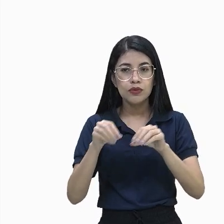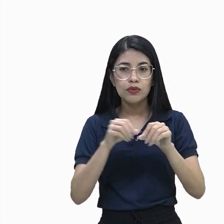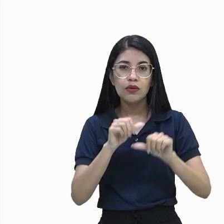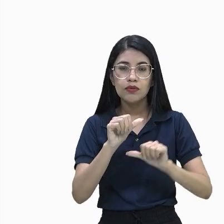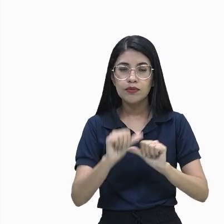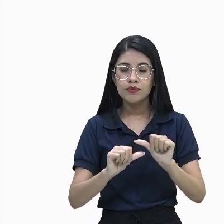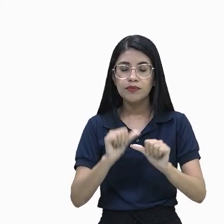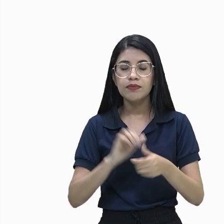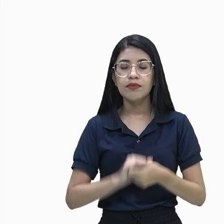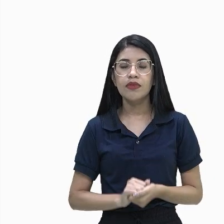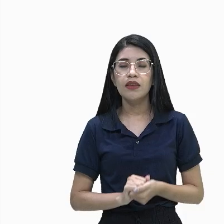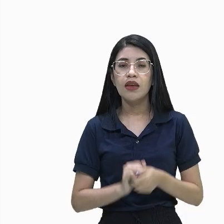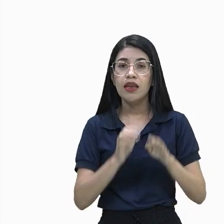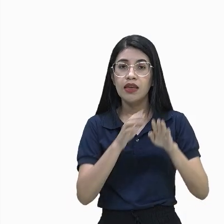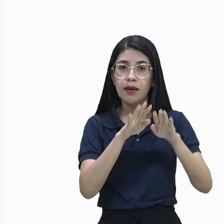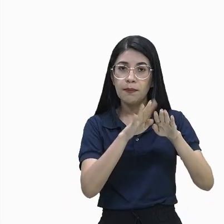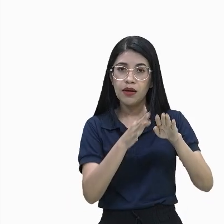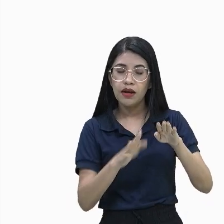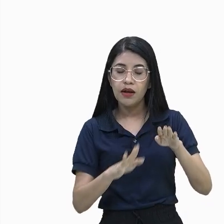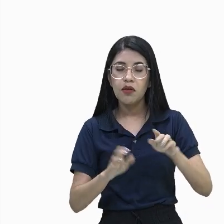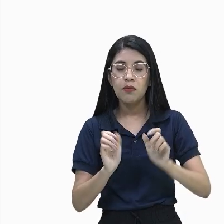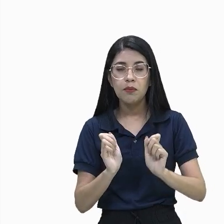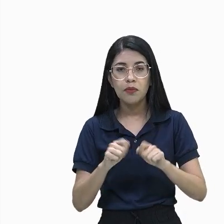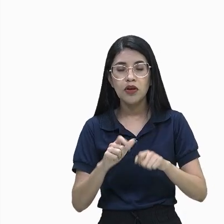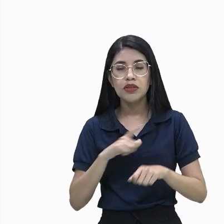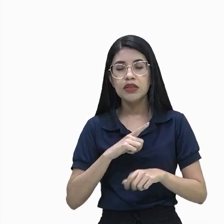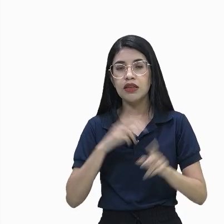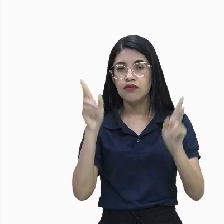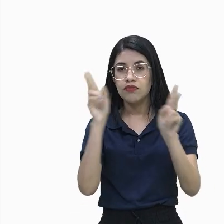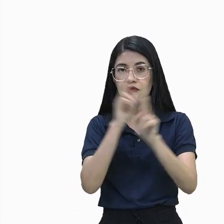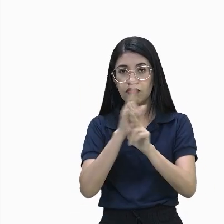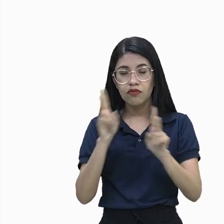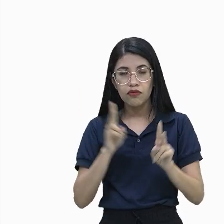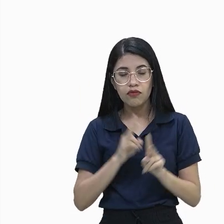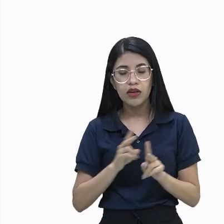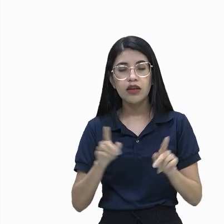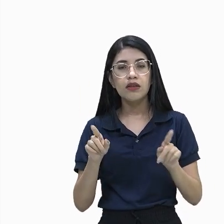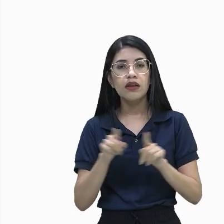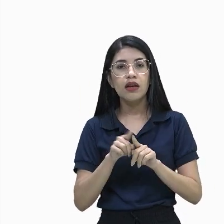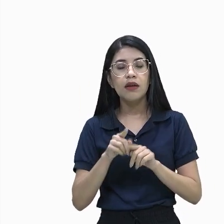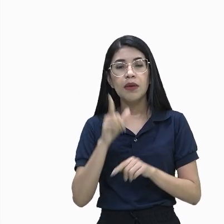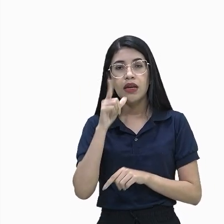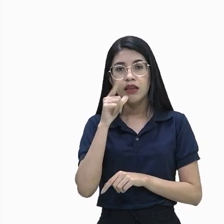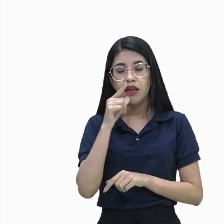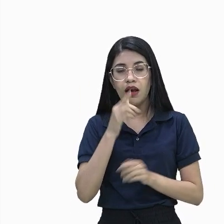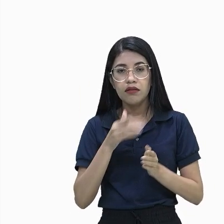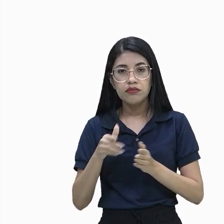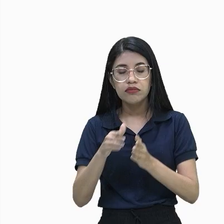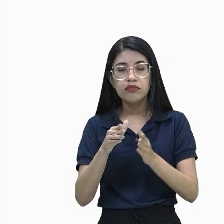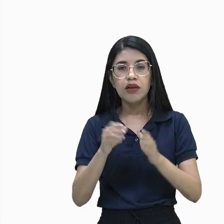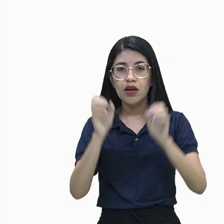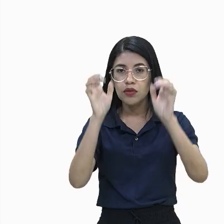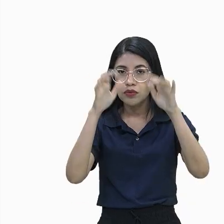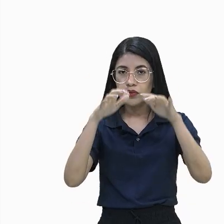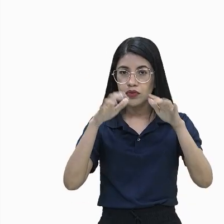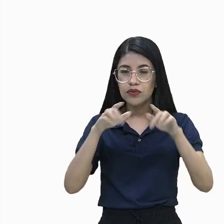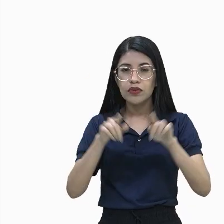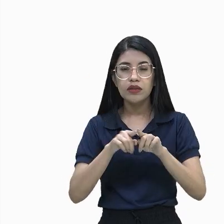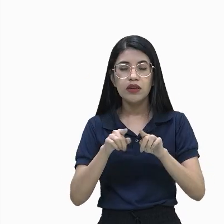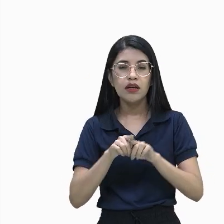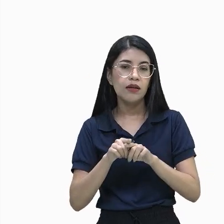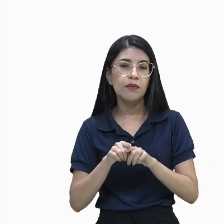Essas erosões podem ser a eólica, que vem do vento, a hídrica, a laminar, as de sulcos